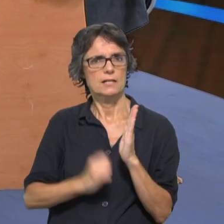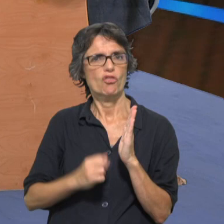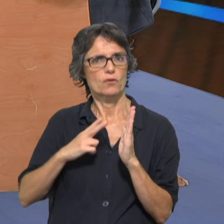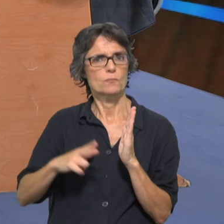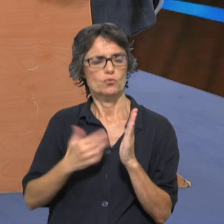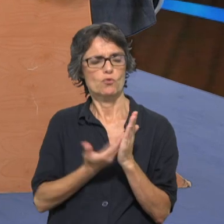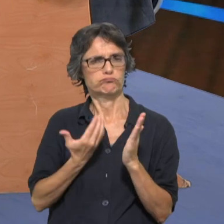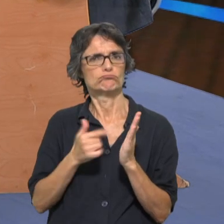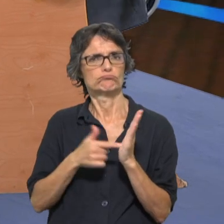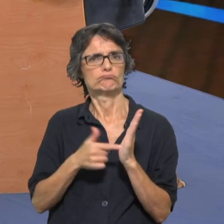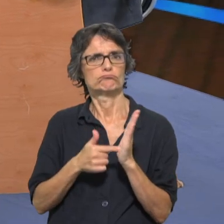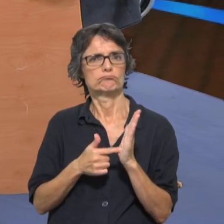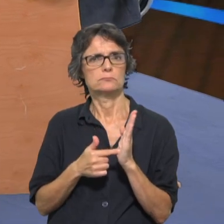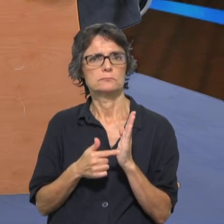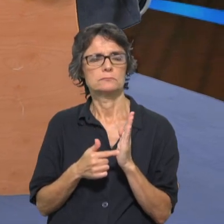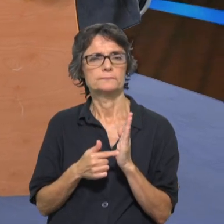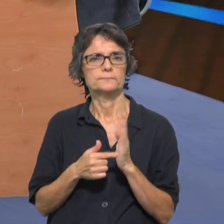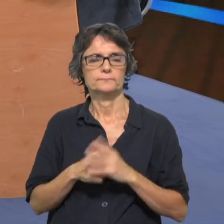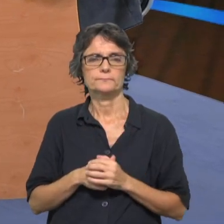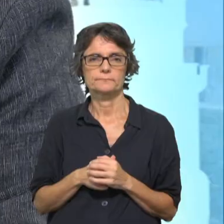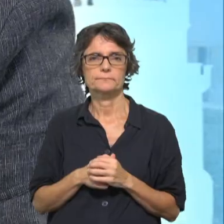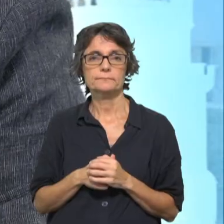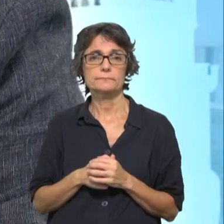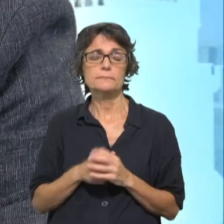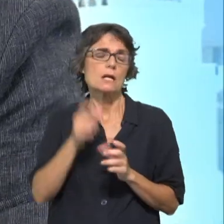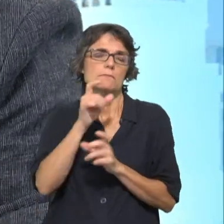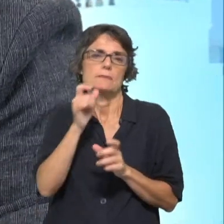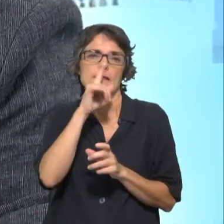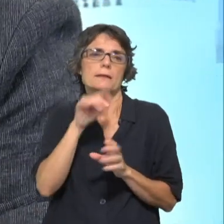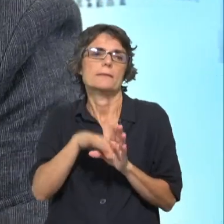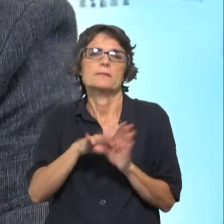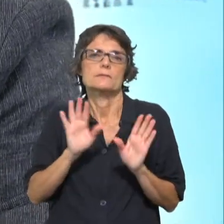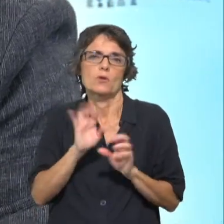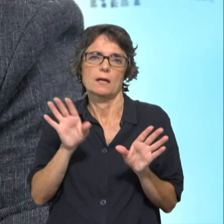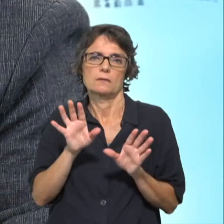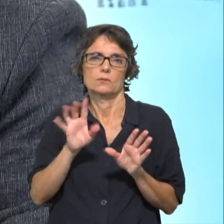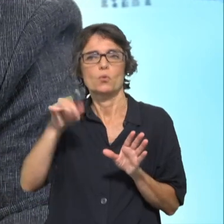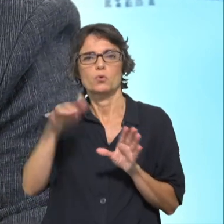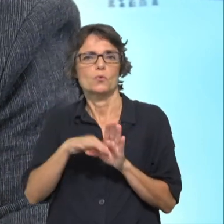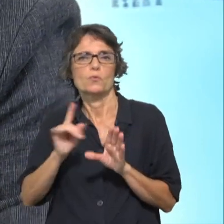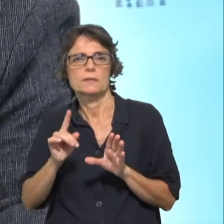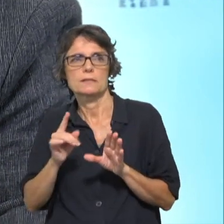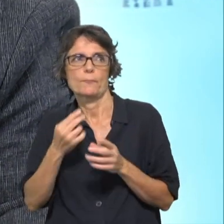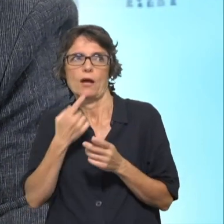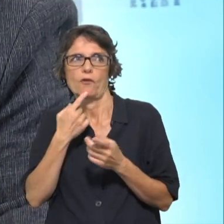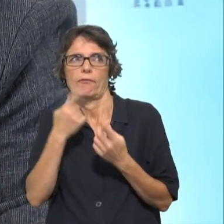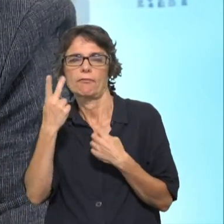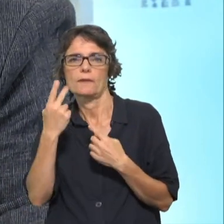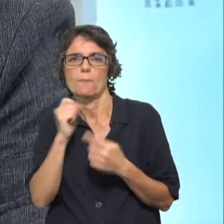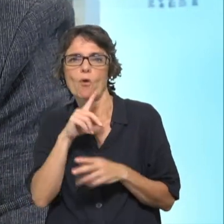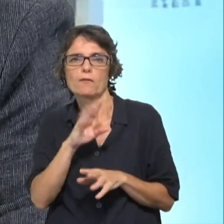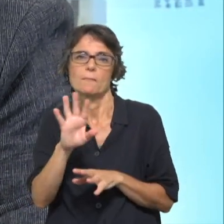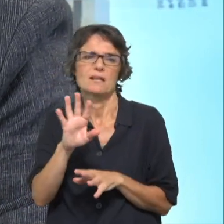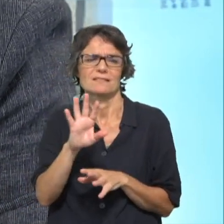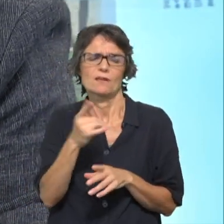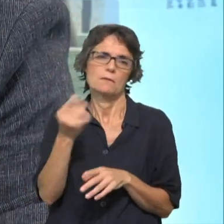futuro. Quem quis participar nessa reflexão, porque quem não quis, obviamente tem direito a criticar, mas tem de pensar porque é que não quis entrar no barco